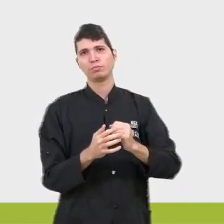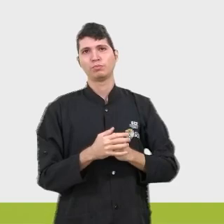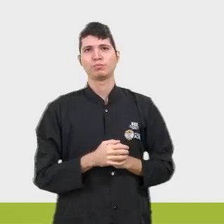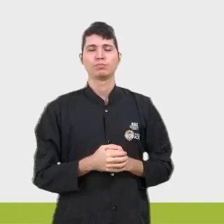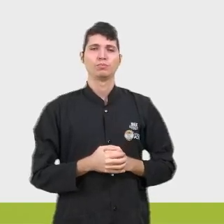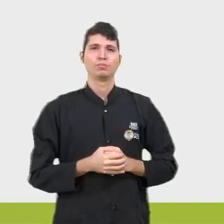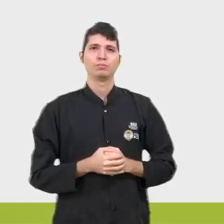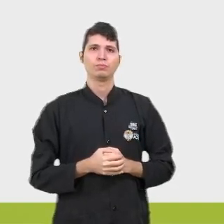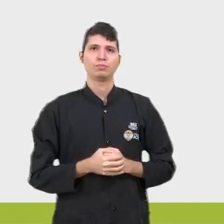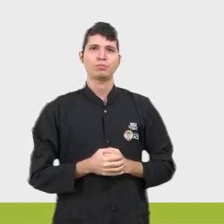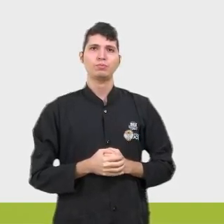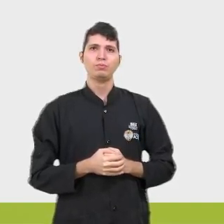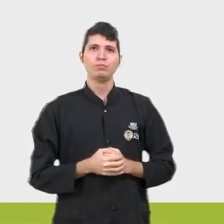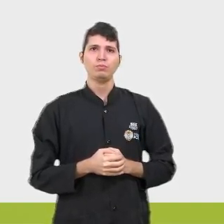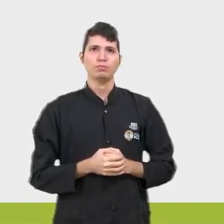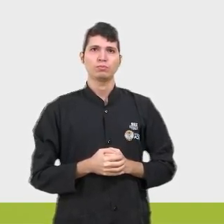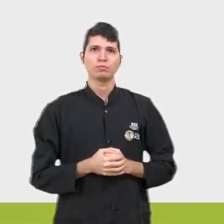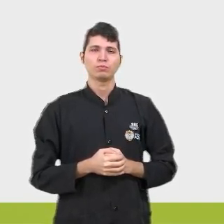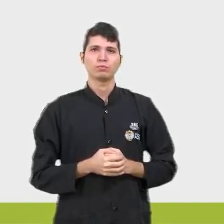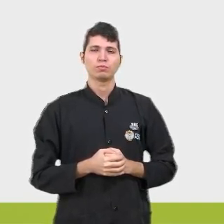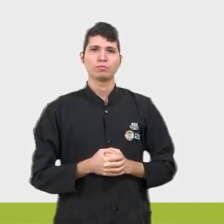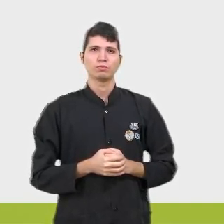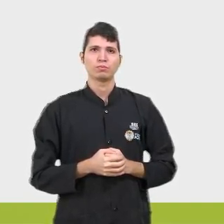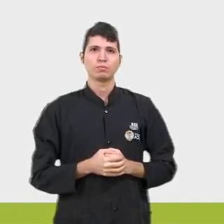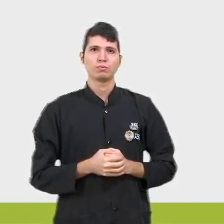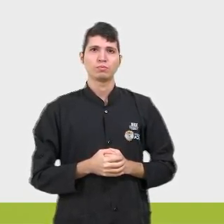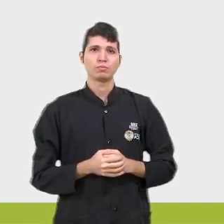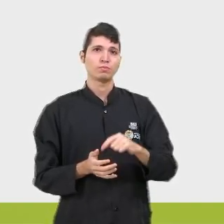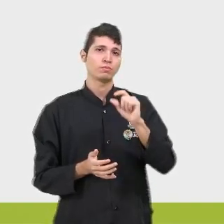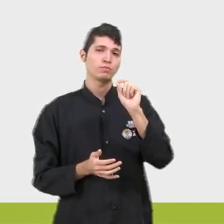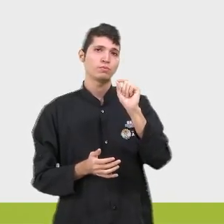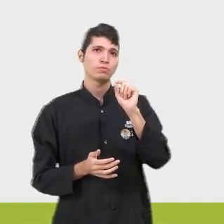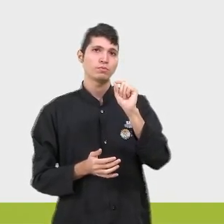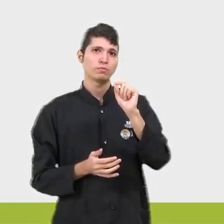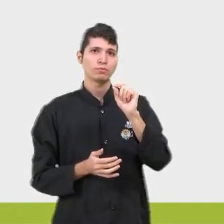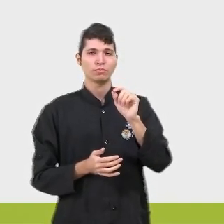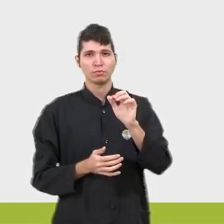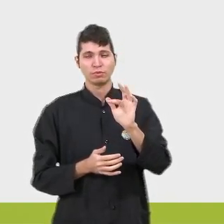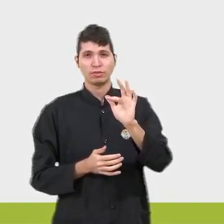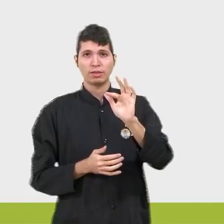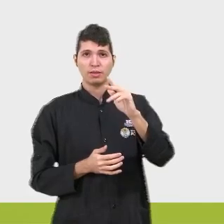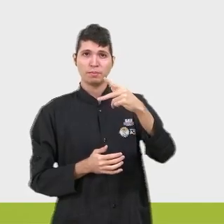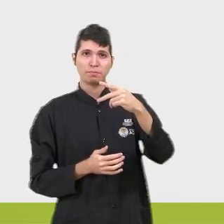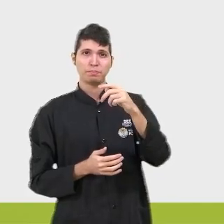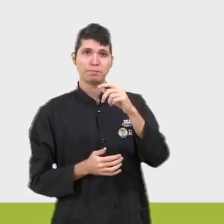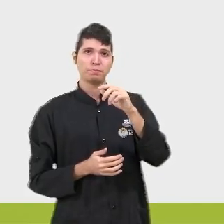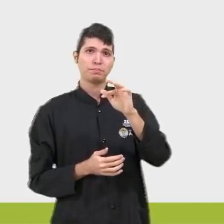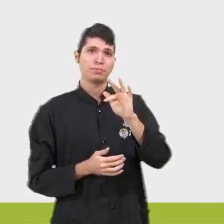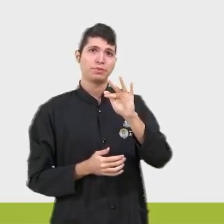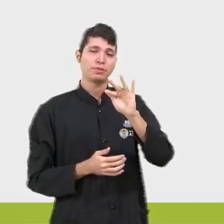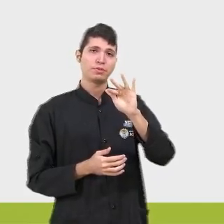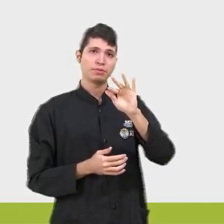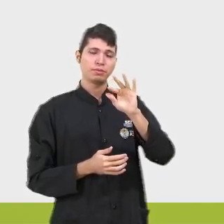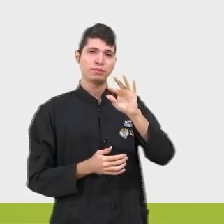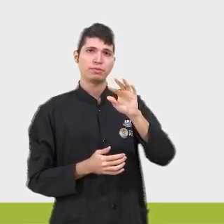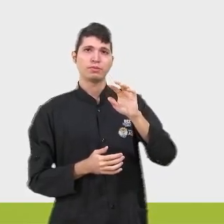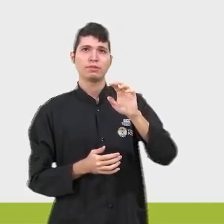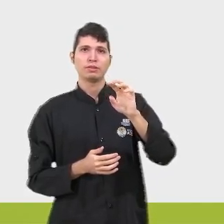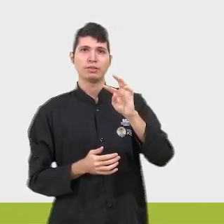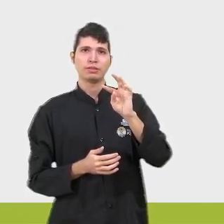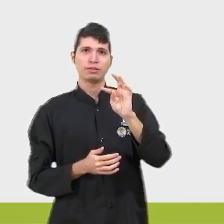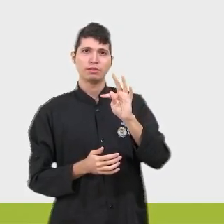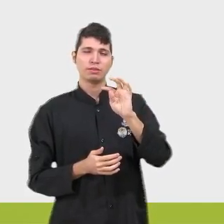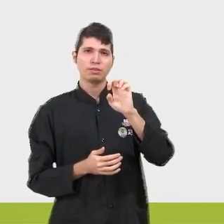tem mais? As pteridófitas apresentam vasos condutores de seiva. Vasos condutores de